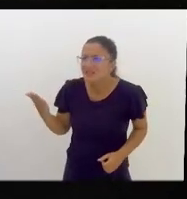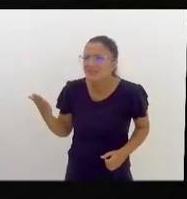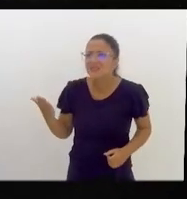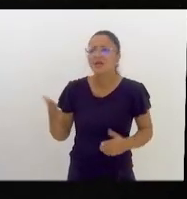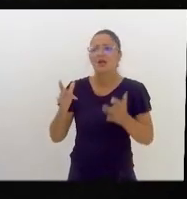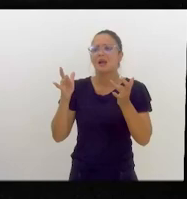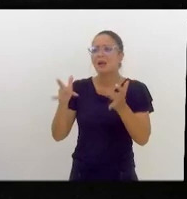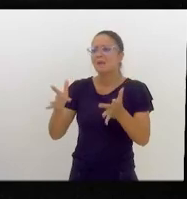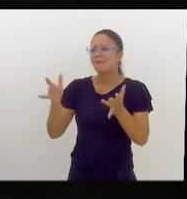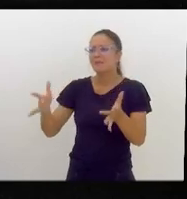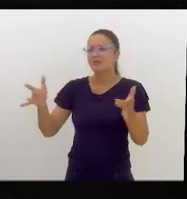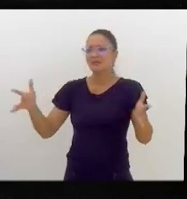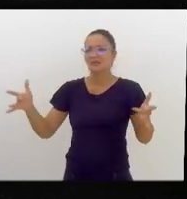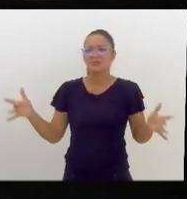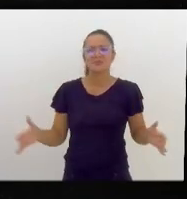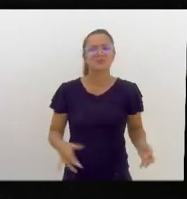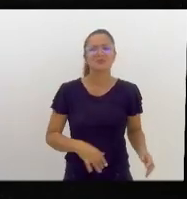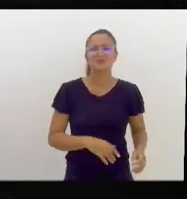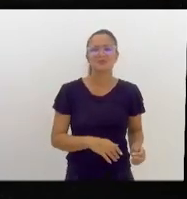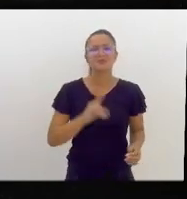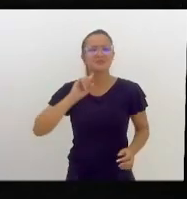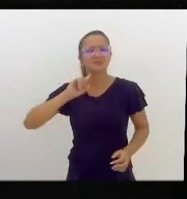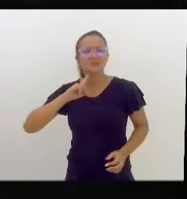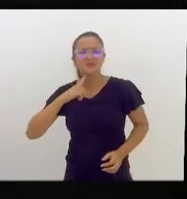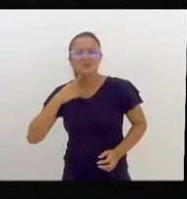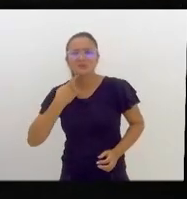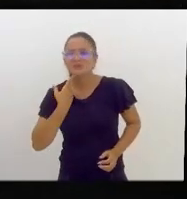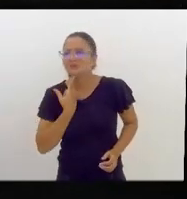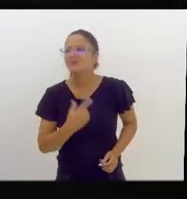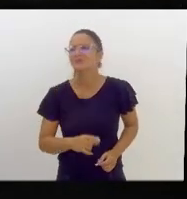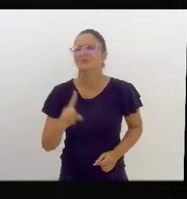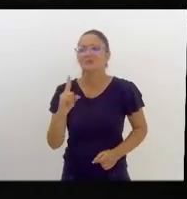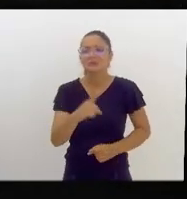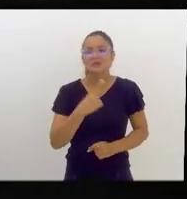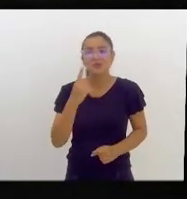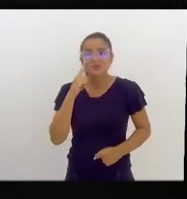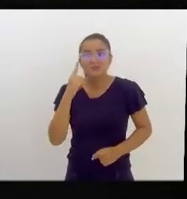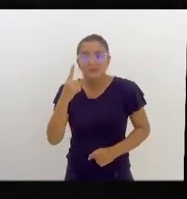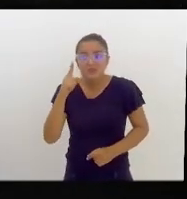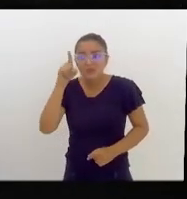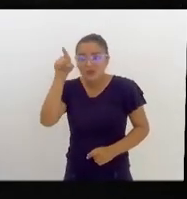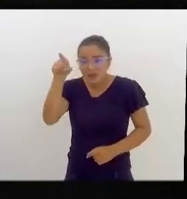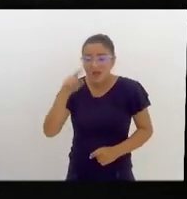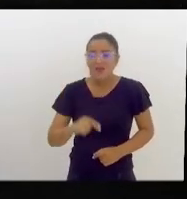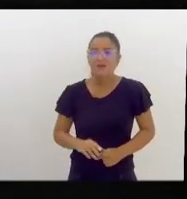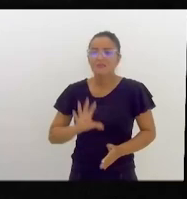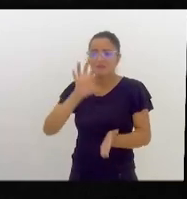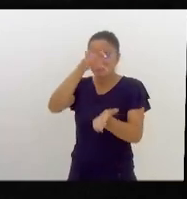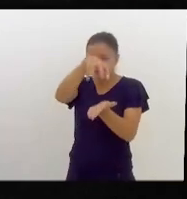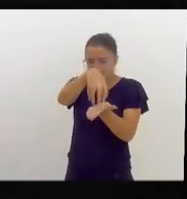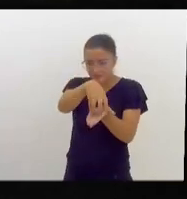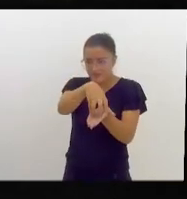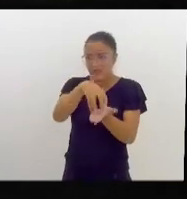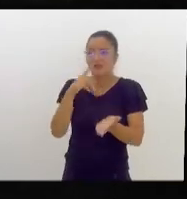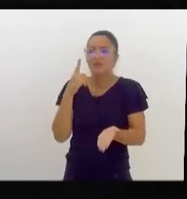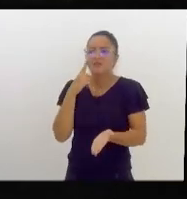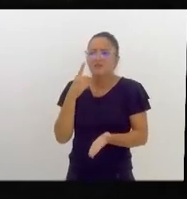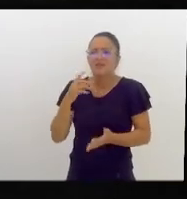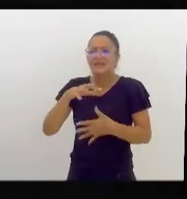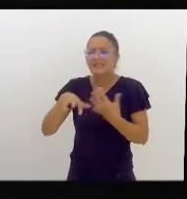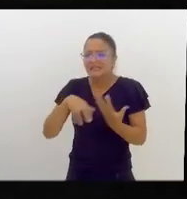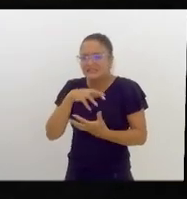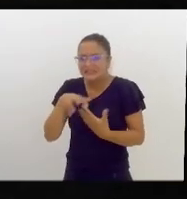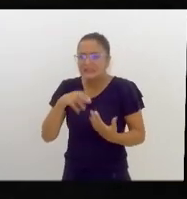abandono e a sujeira da linha férrea, visitamos a central, né, de gerenciamento de crise